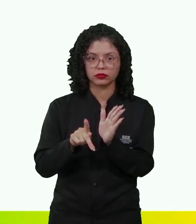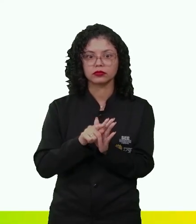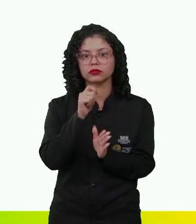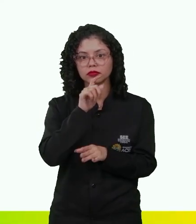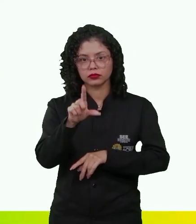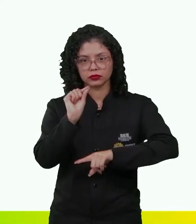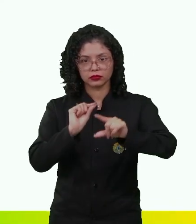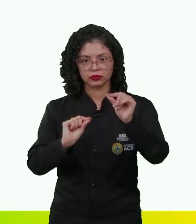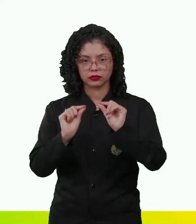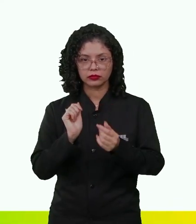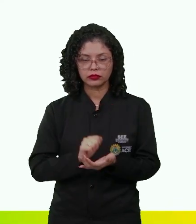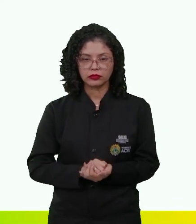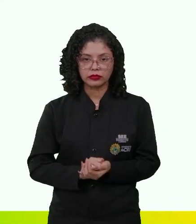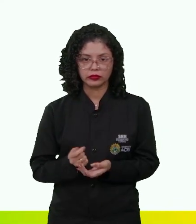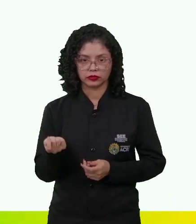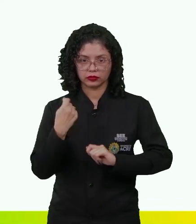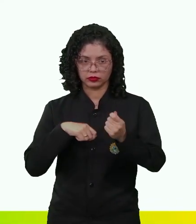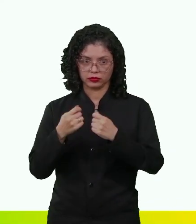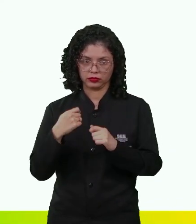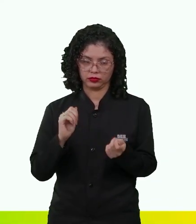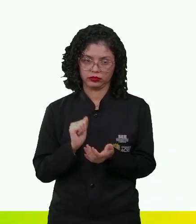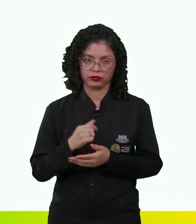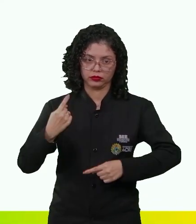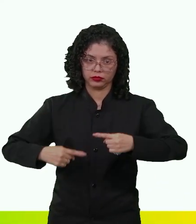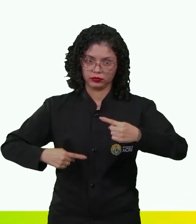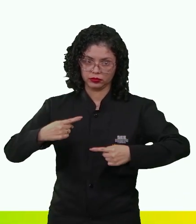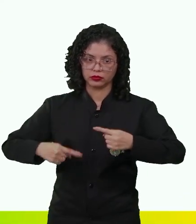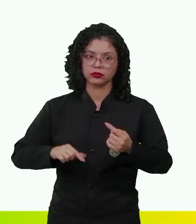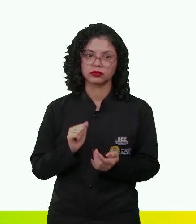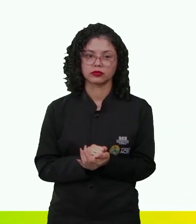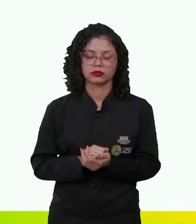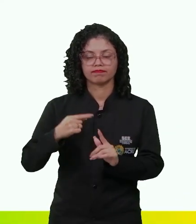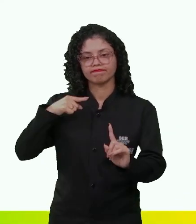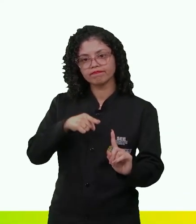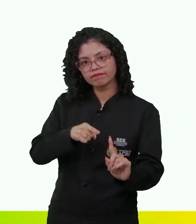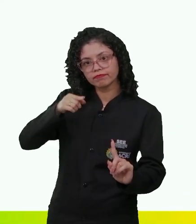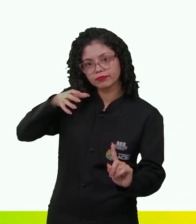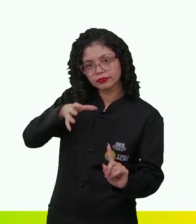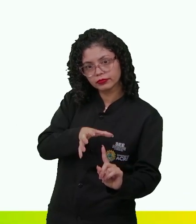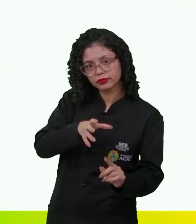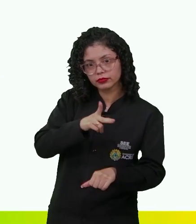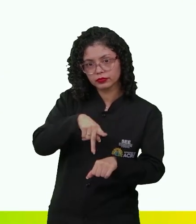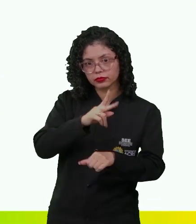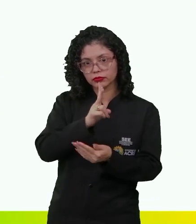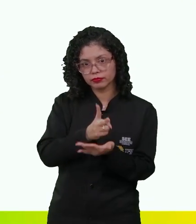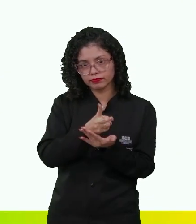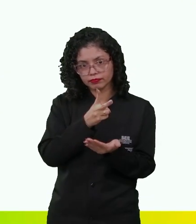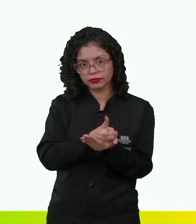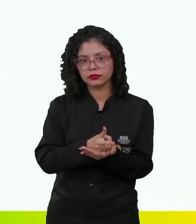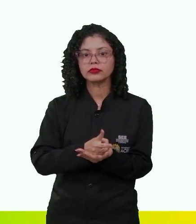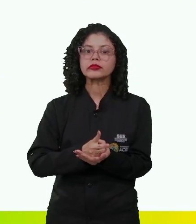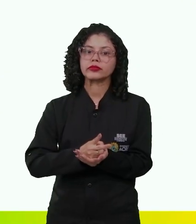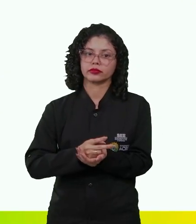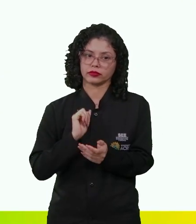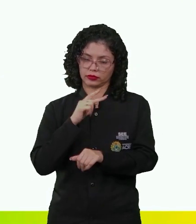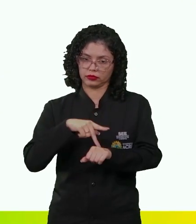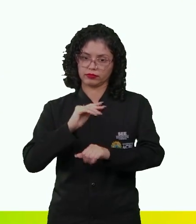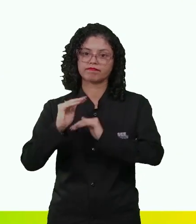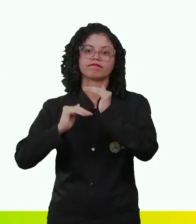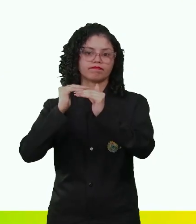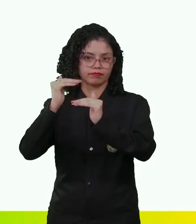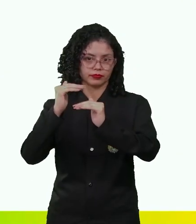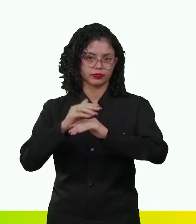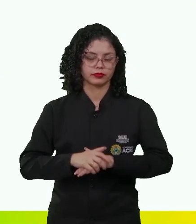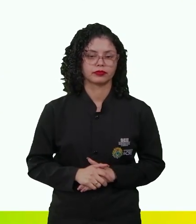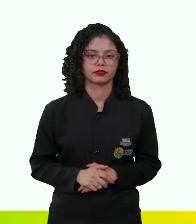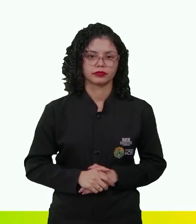suas próprias decisões econômicas e políticas, tornando-o subordinado aos interesses de